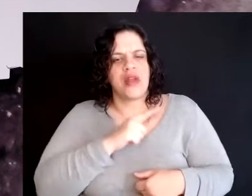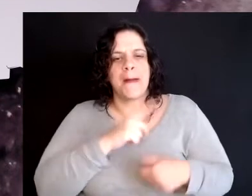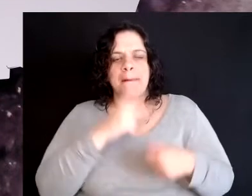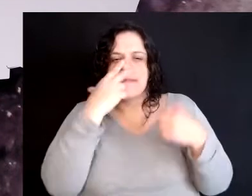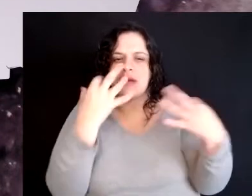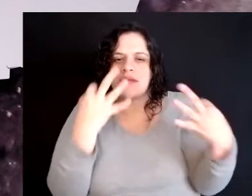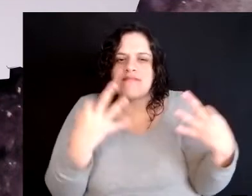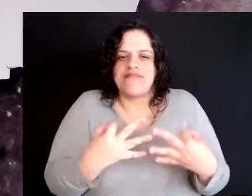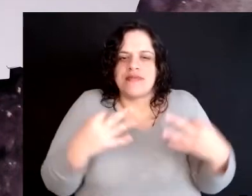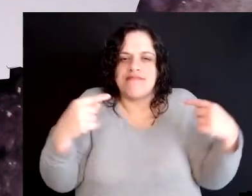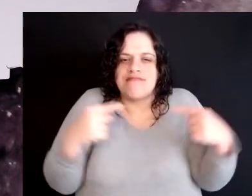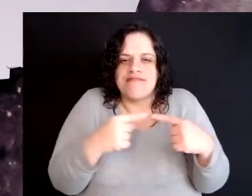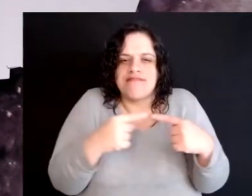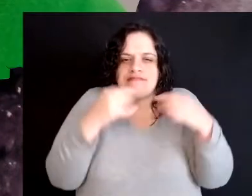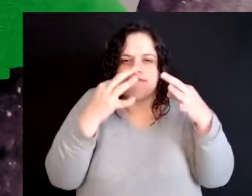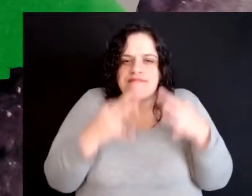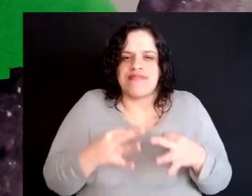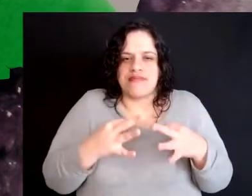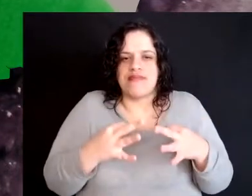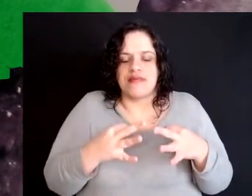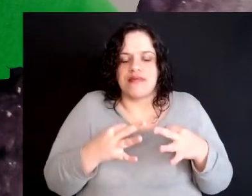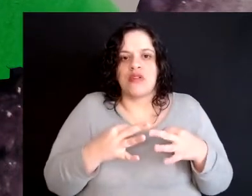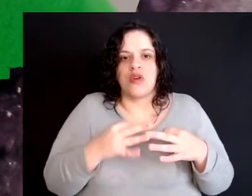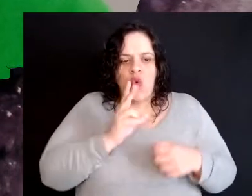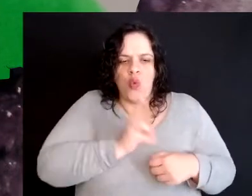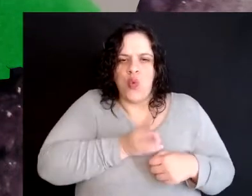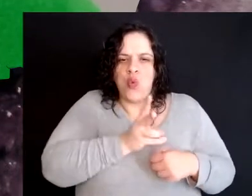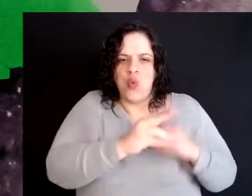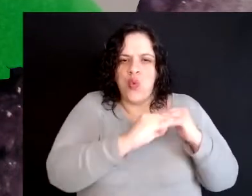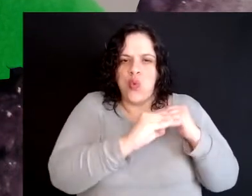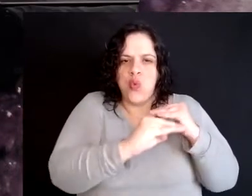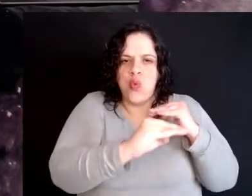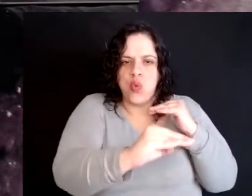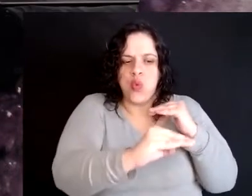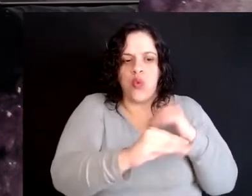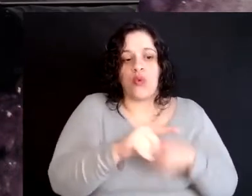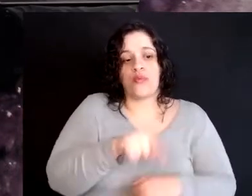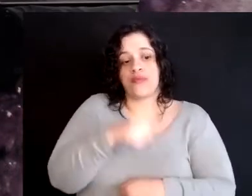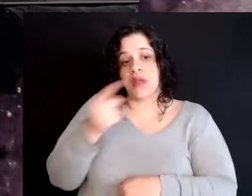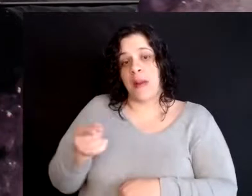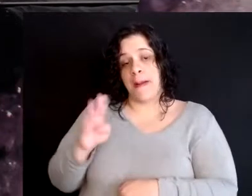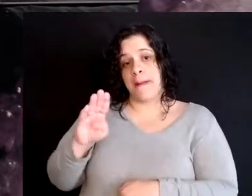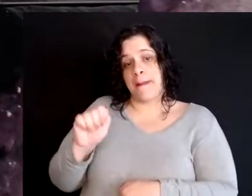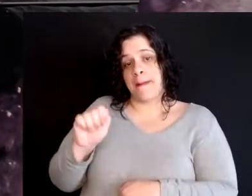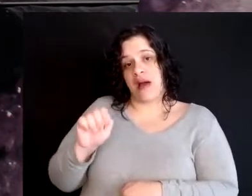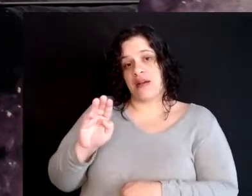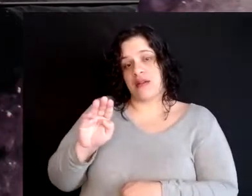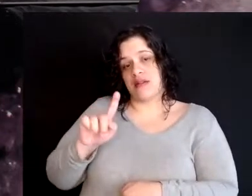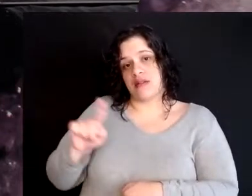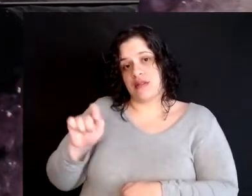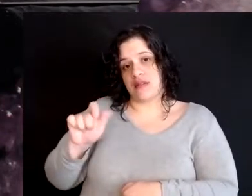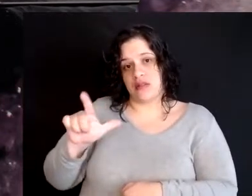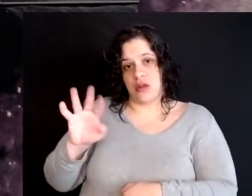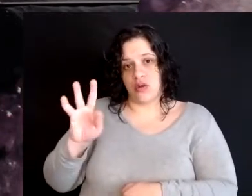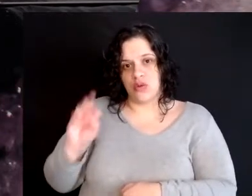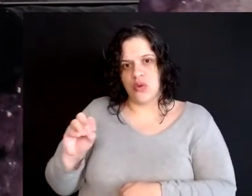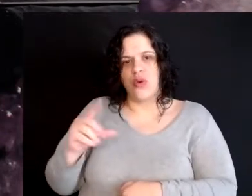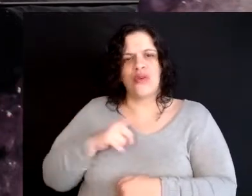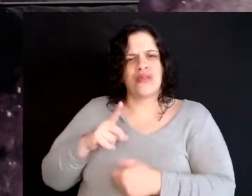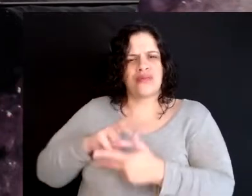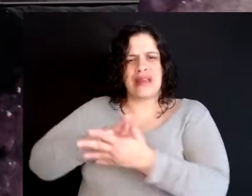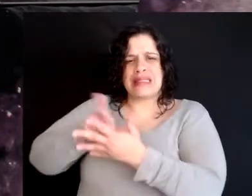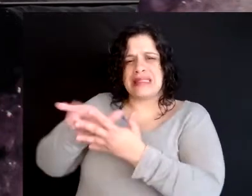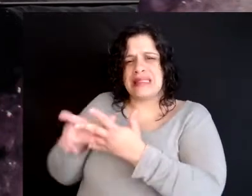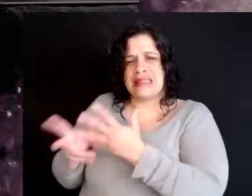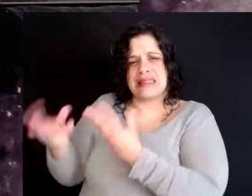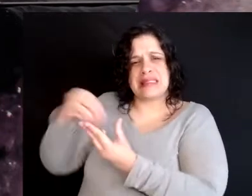trabalha com a precisão e a constância. Já o basalto, que é formado de